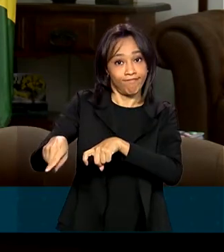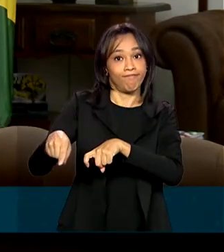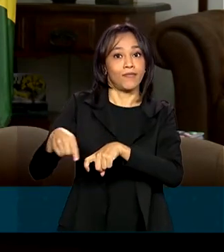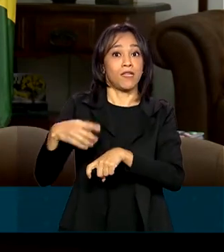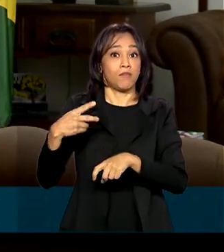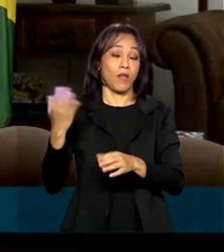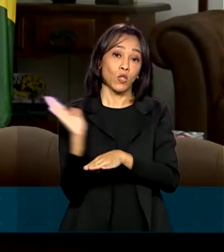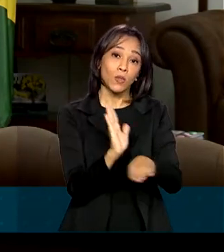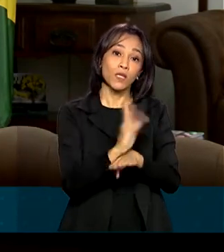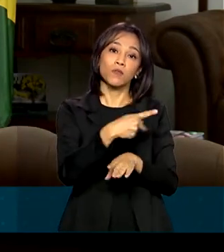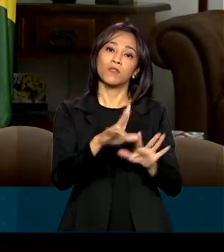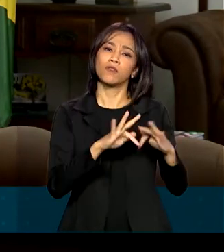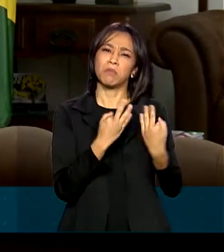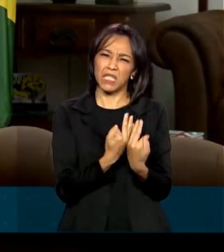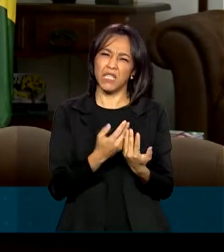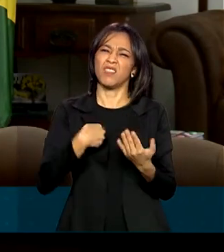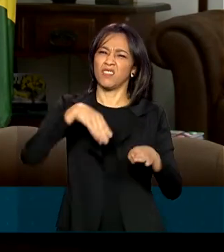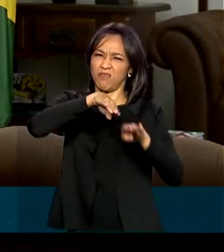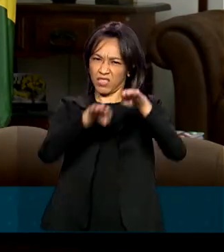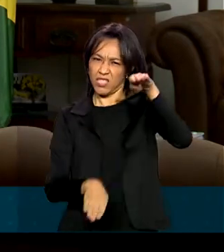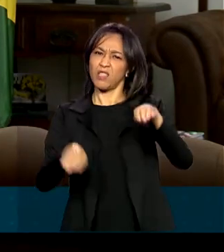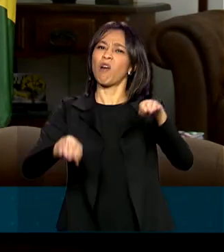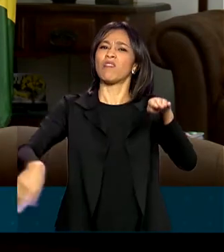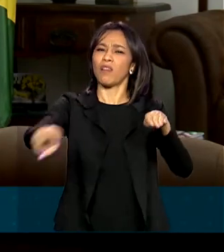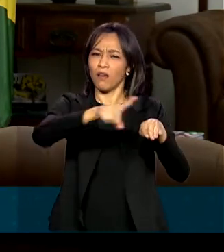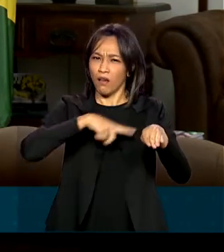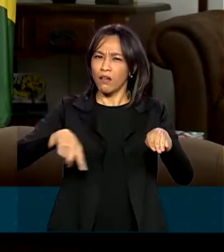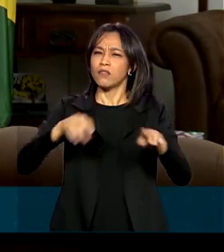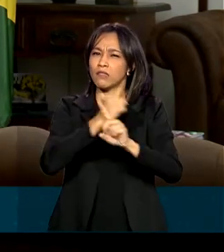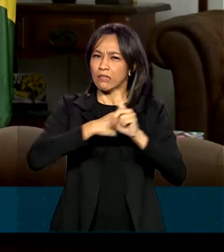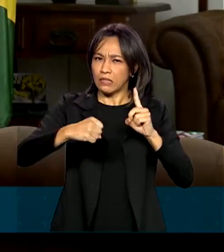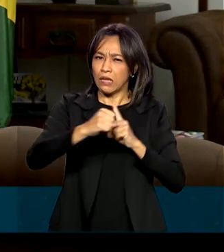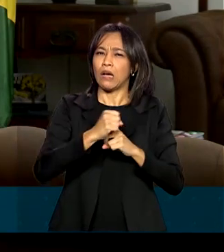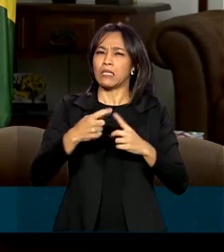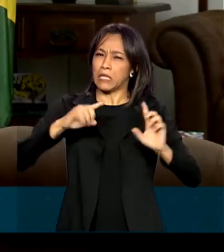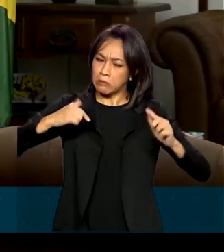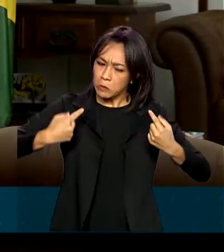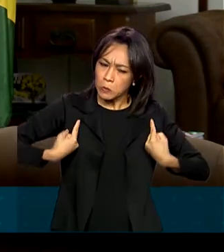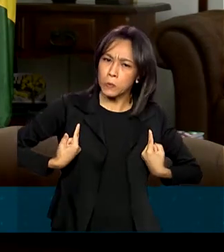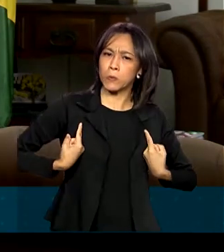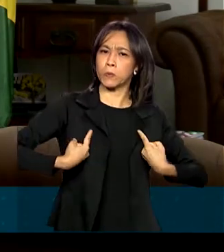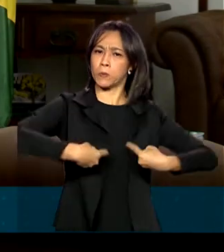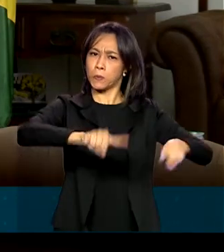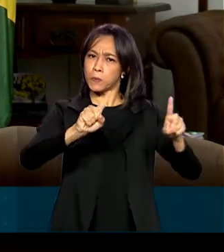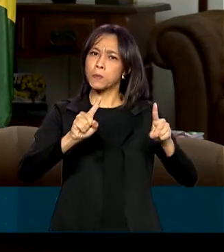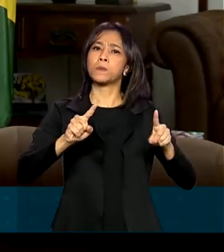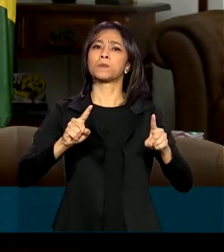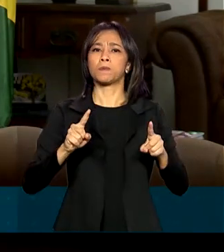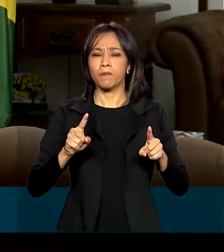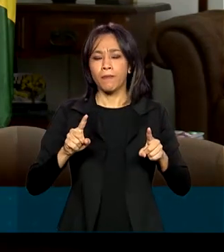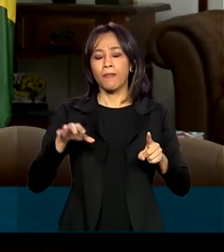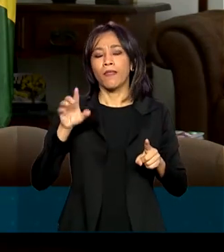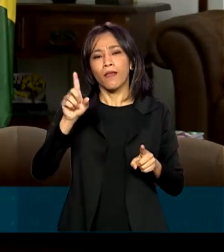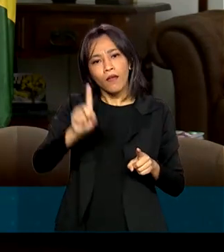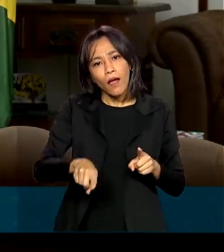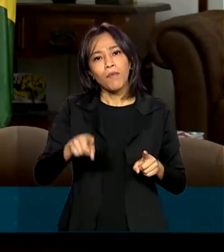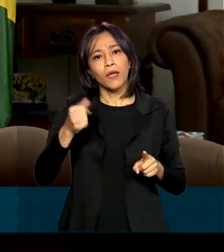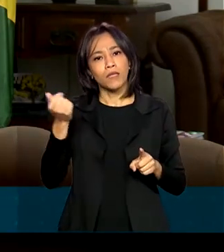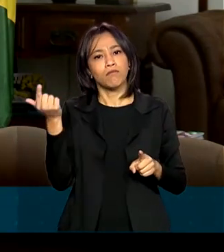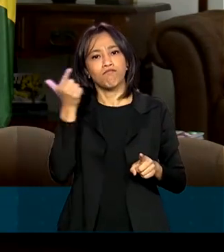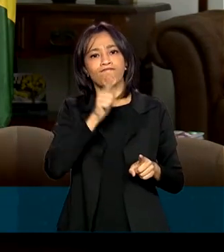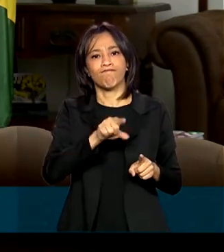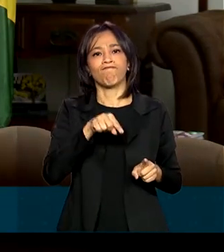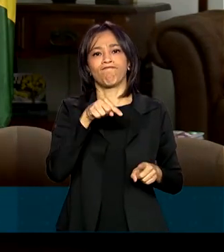todas essas desigualdades e por tudo isso que elas têm que passar para poder